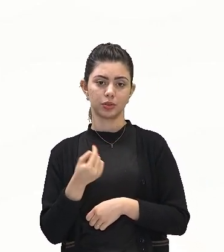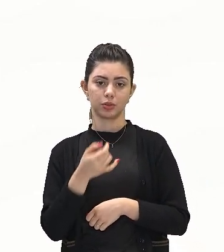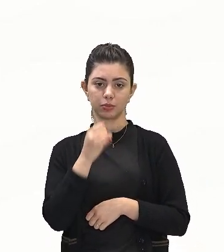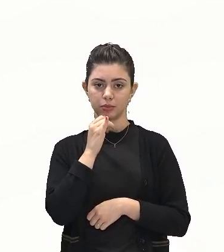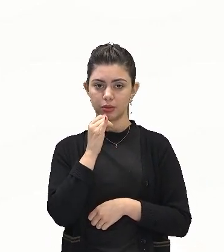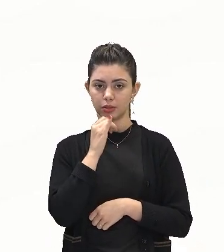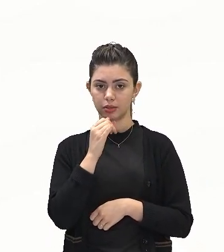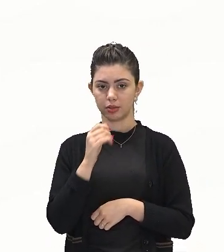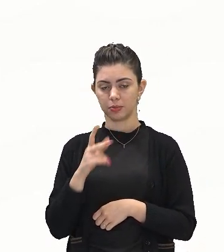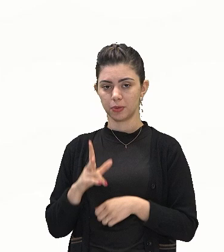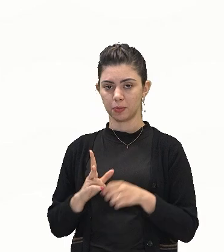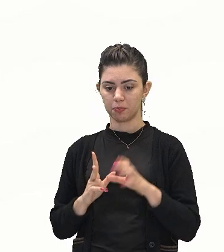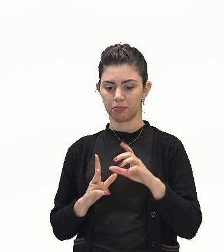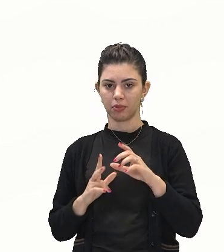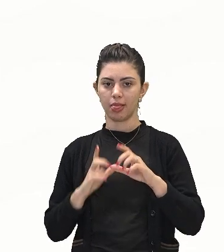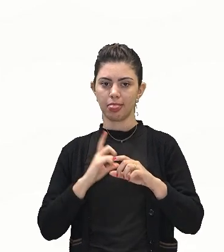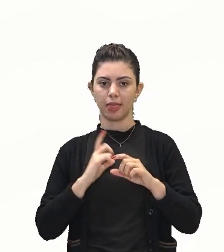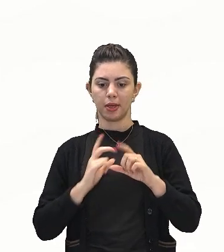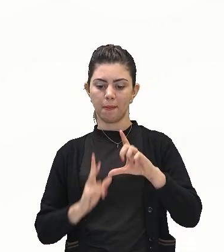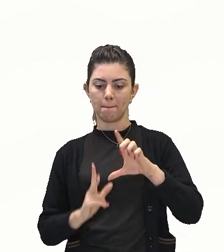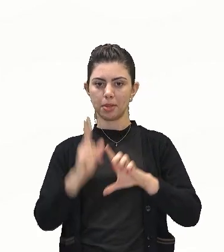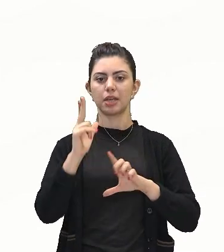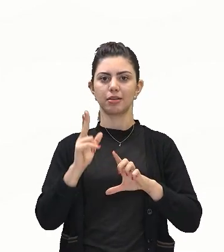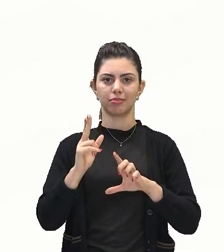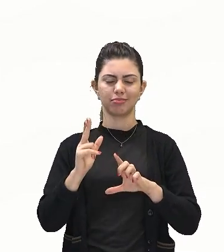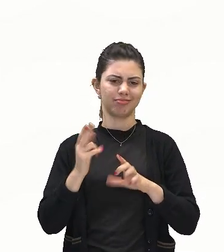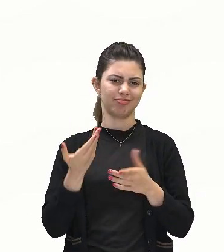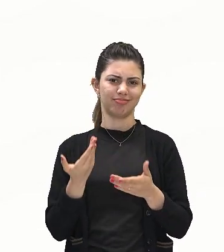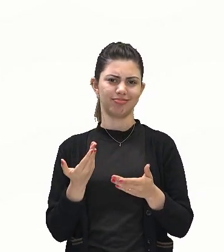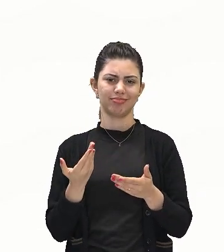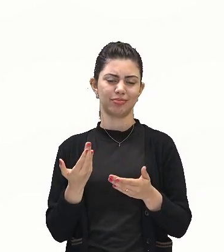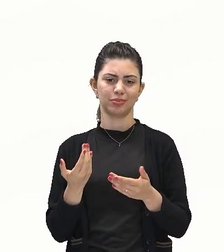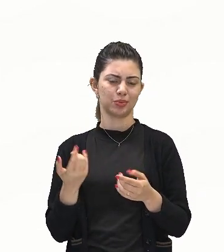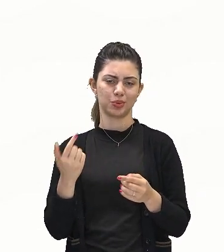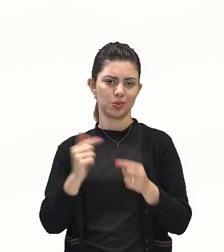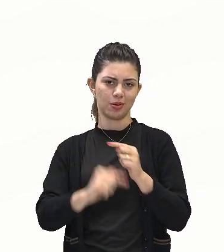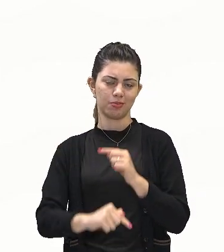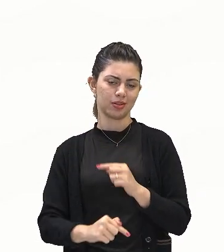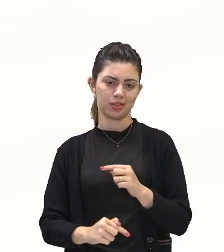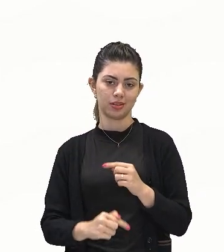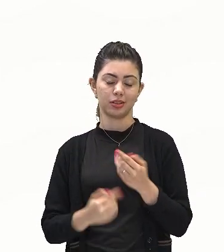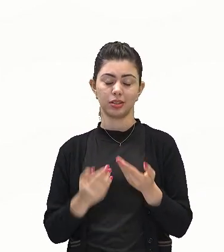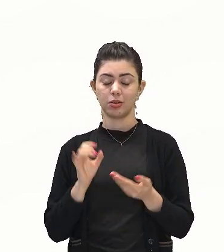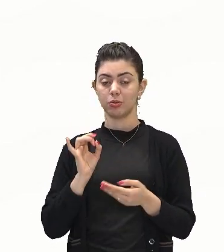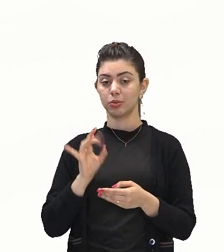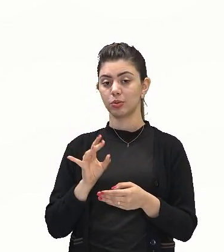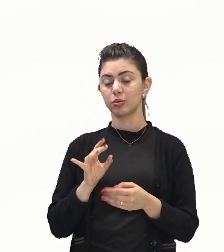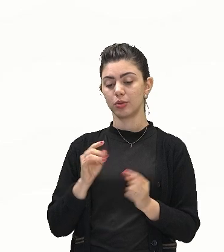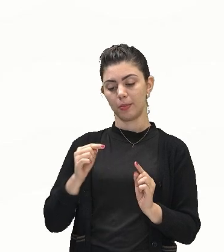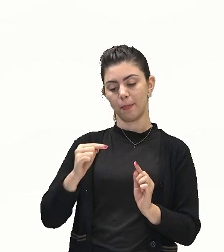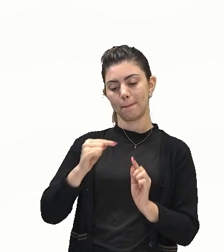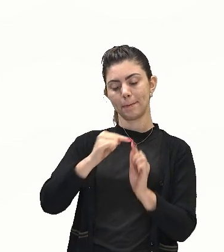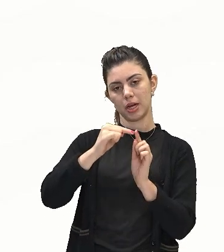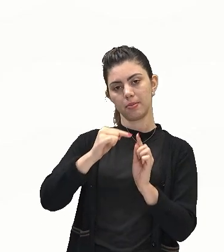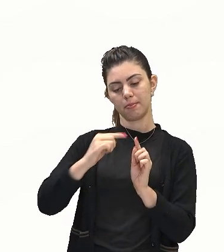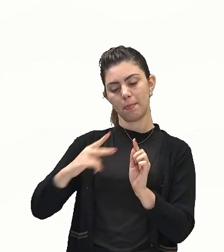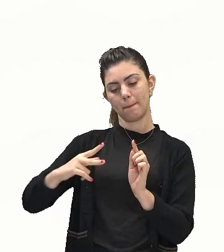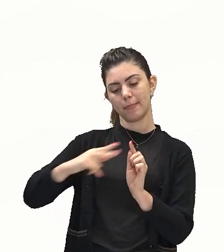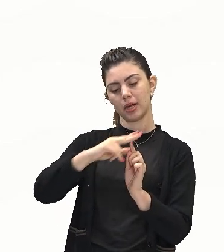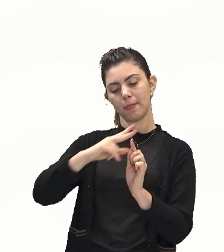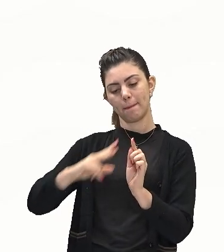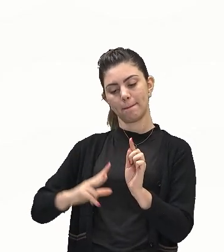aqui, ó, eu não estou partindo diagonal, eu estou fazendo o lado. Né? Então, eu só posso partir, né, em duas